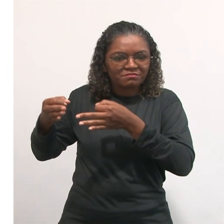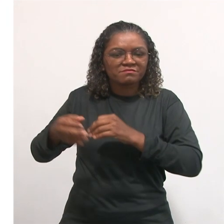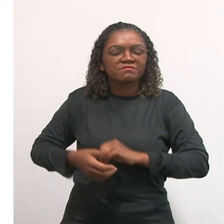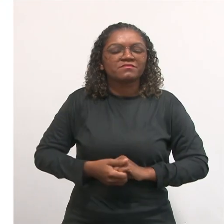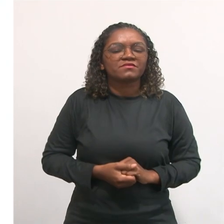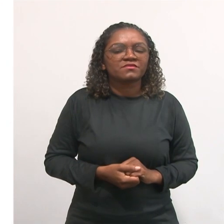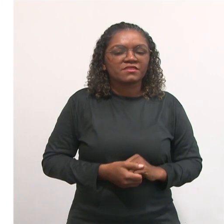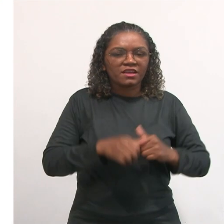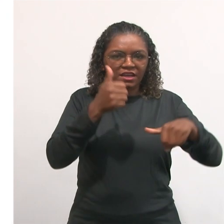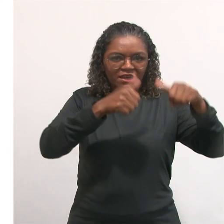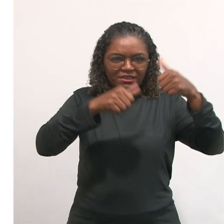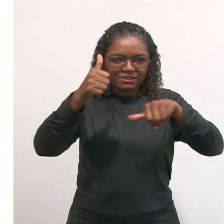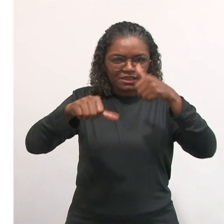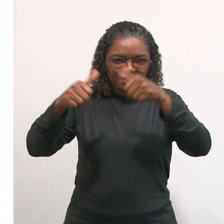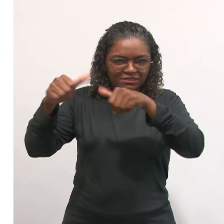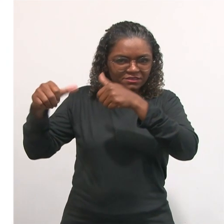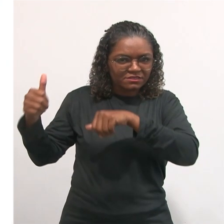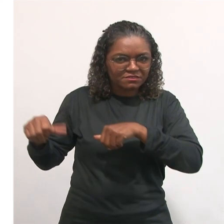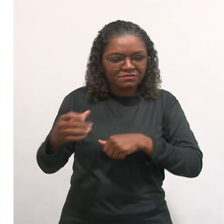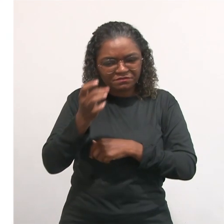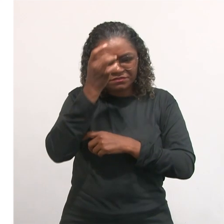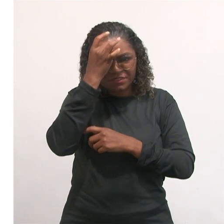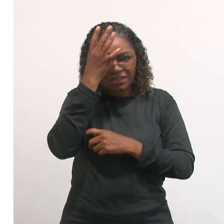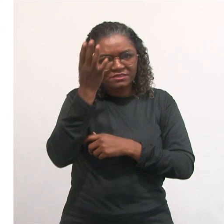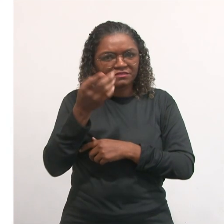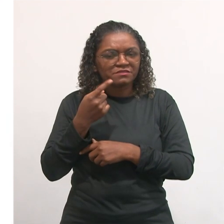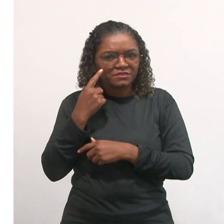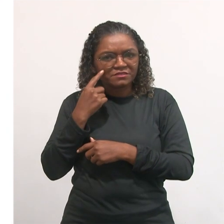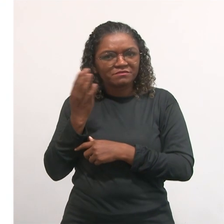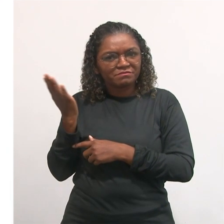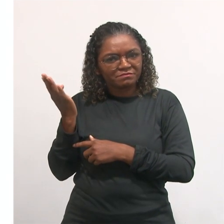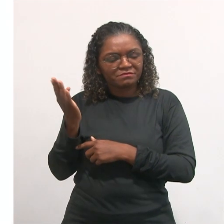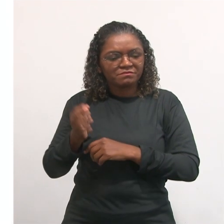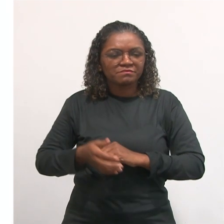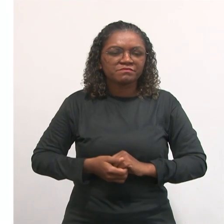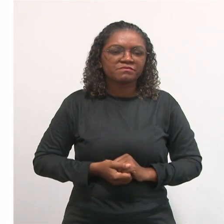fazer alguma análise de forma mais fácil. Perfeito?